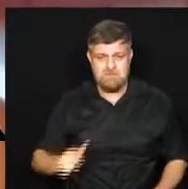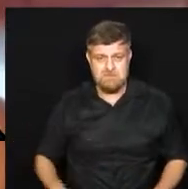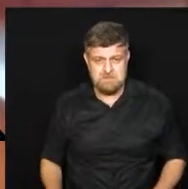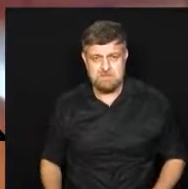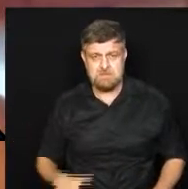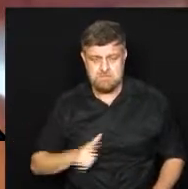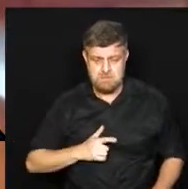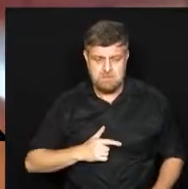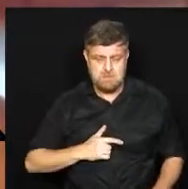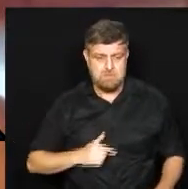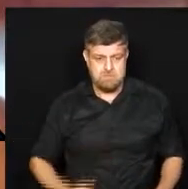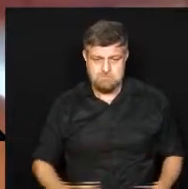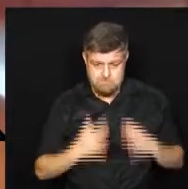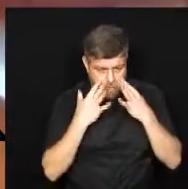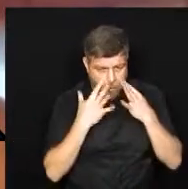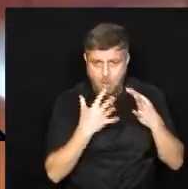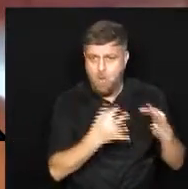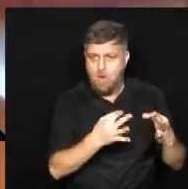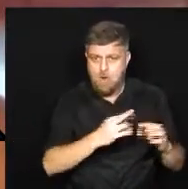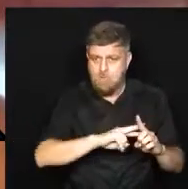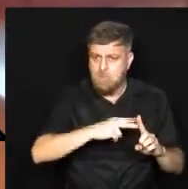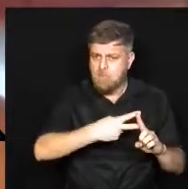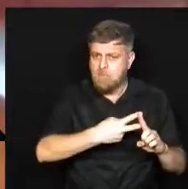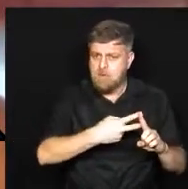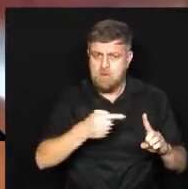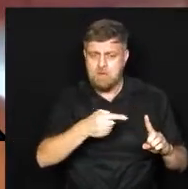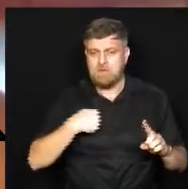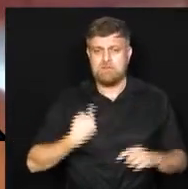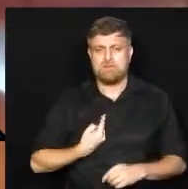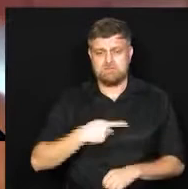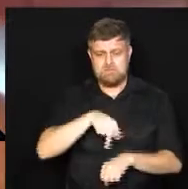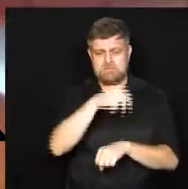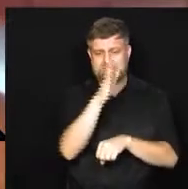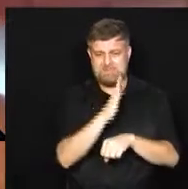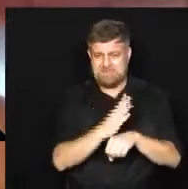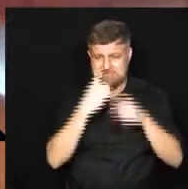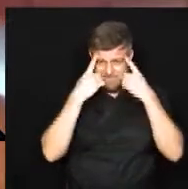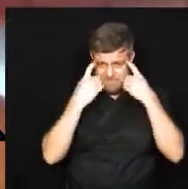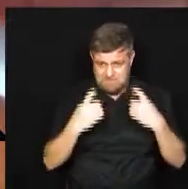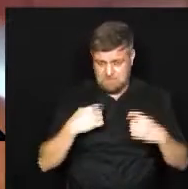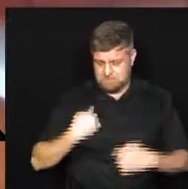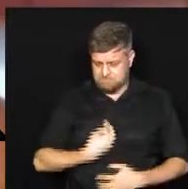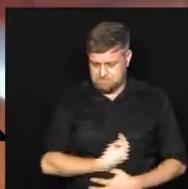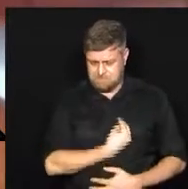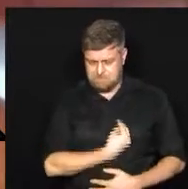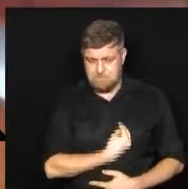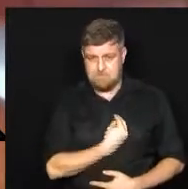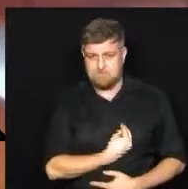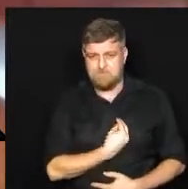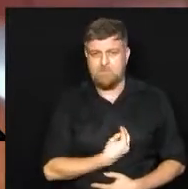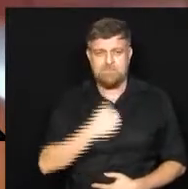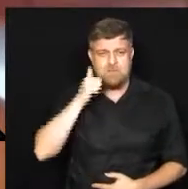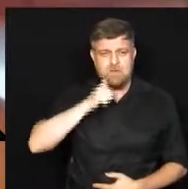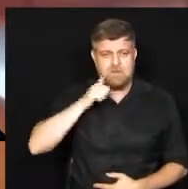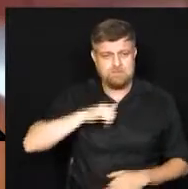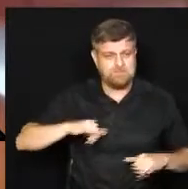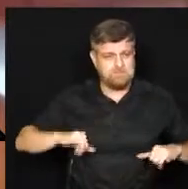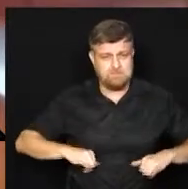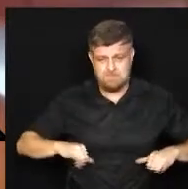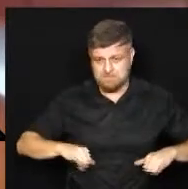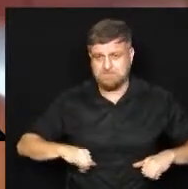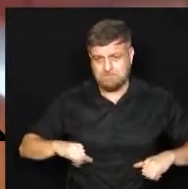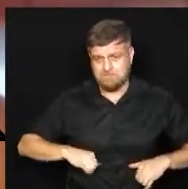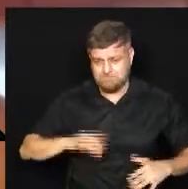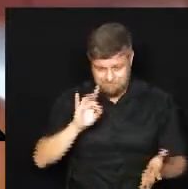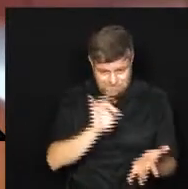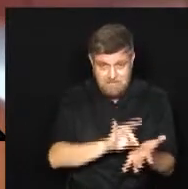devida seriedade. Infelizmente, a gente ainda vive num país muito violento, em que a violência contra a mulher ainda é uma